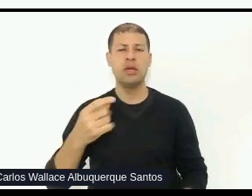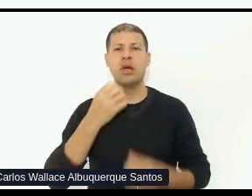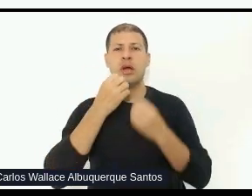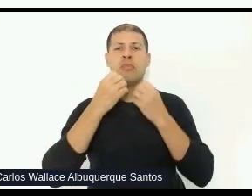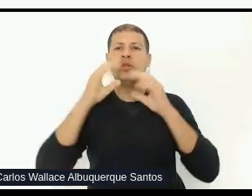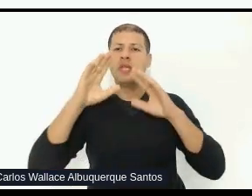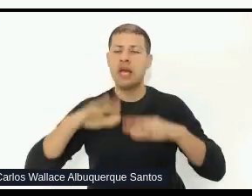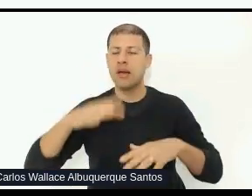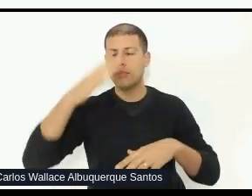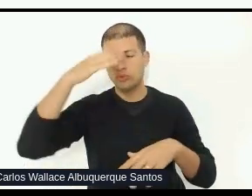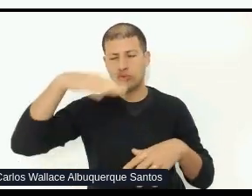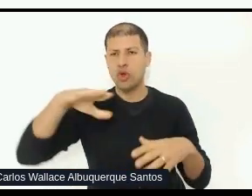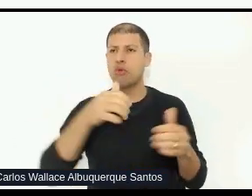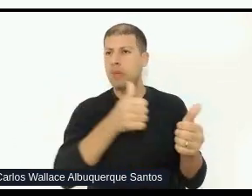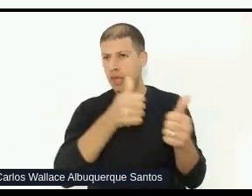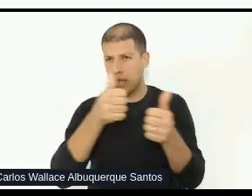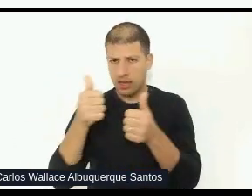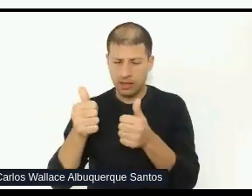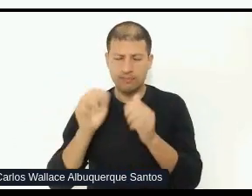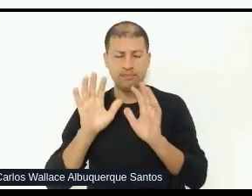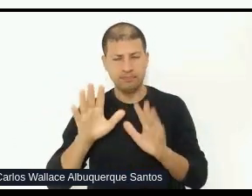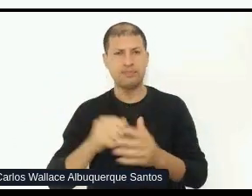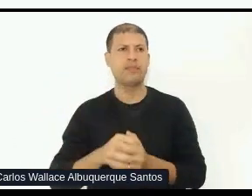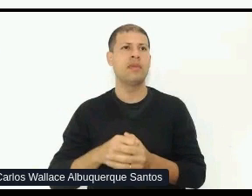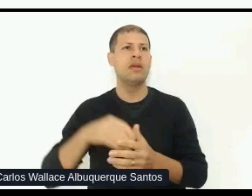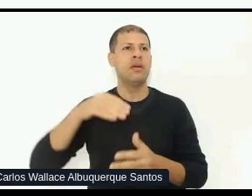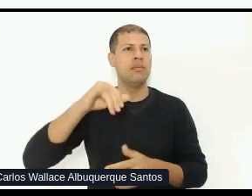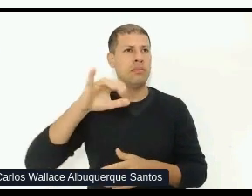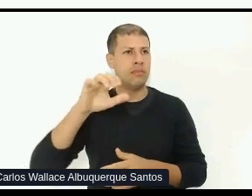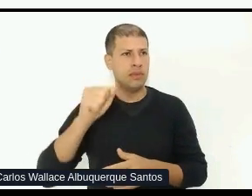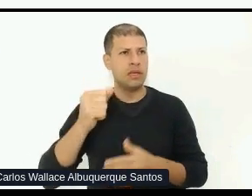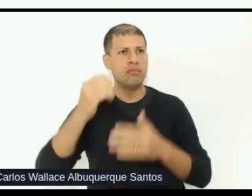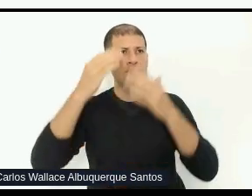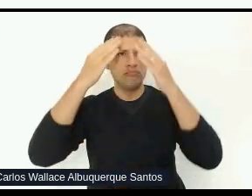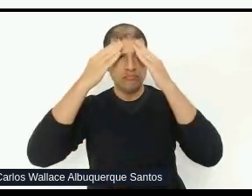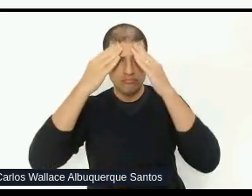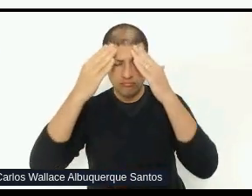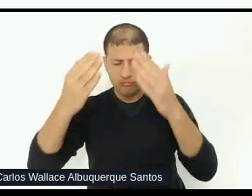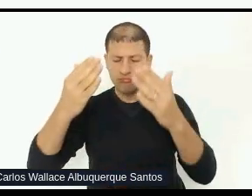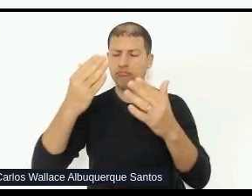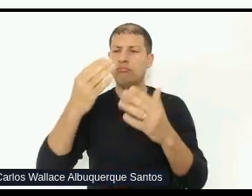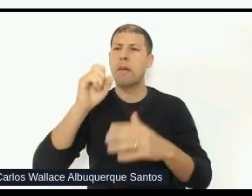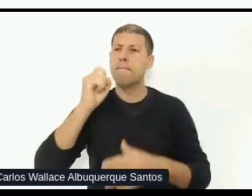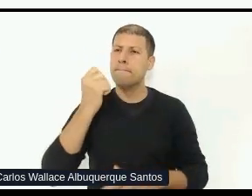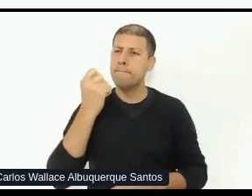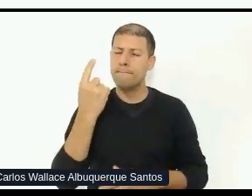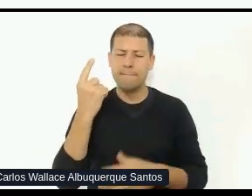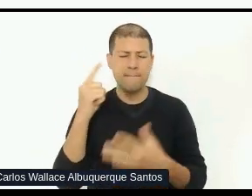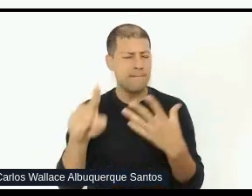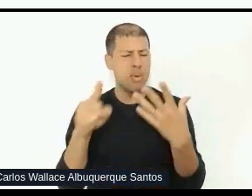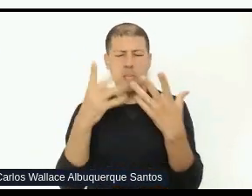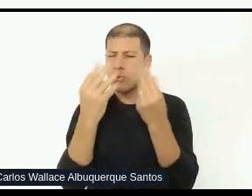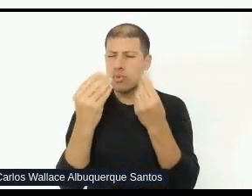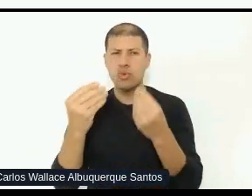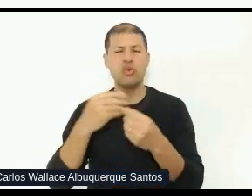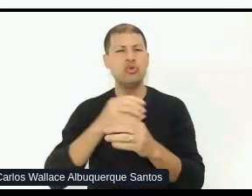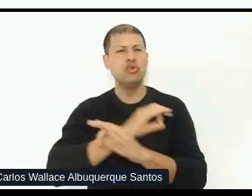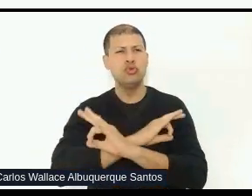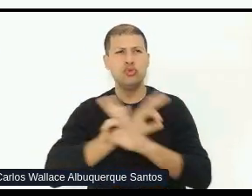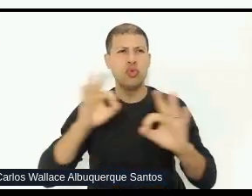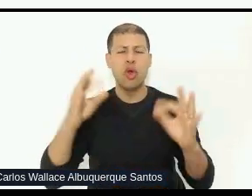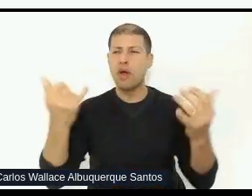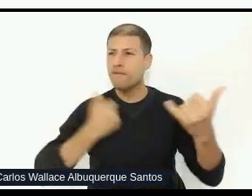pessoal, espero que todos estejam bem. Né, Mica, gratidão mil, muito show, agora as informações ficaram bem